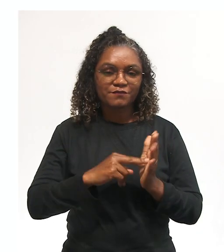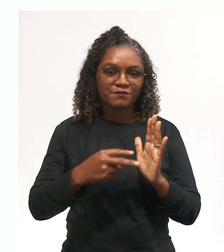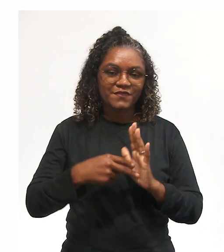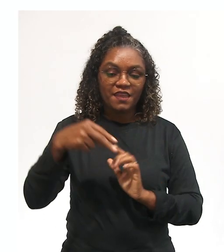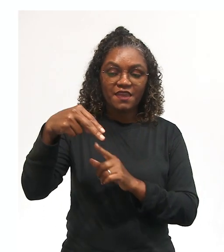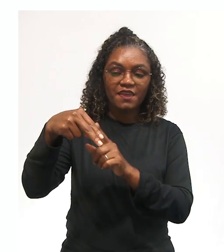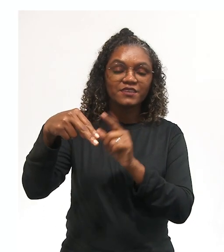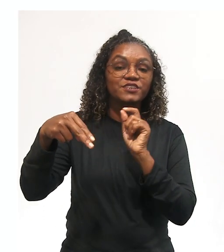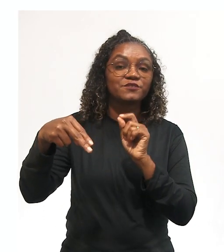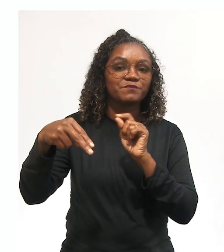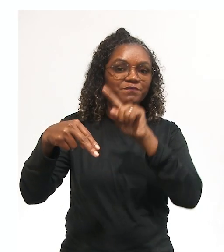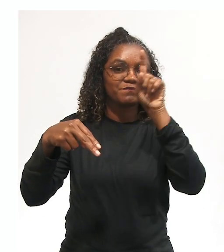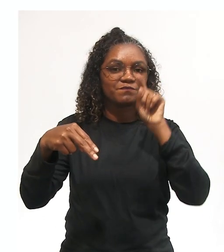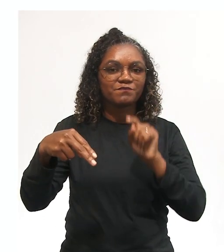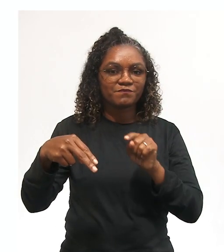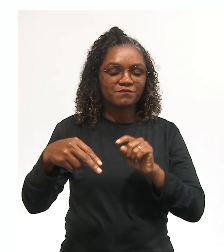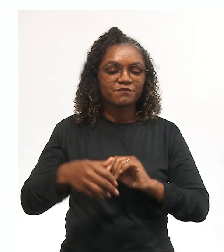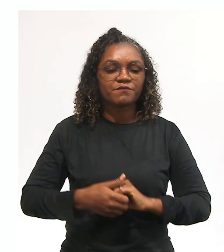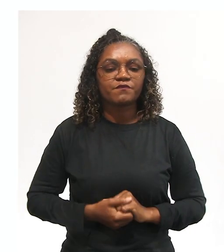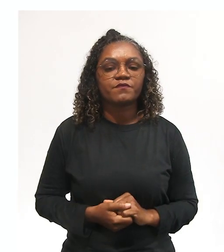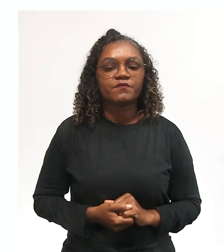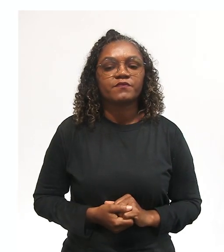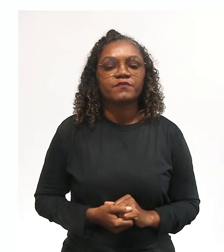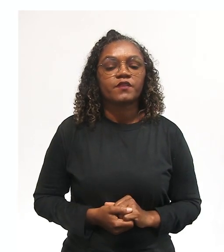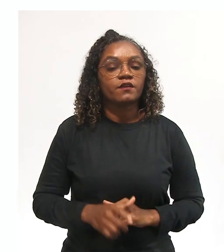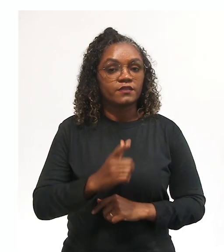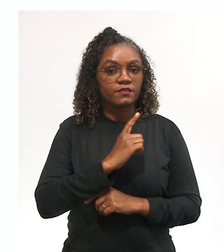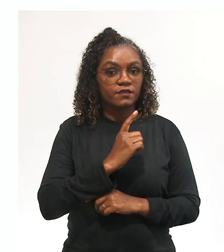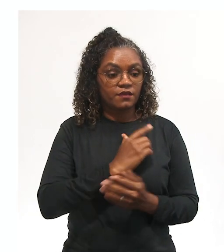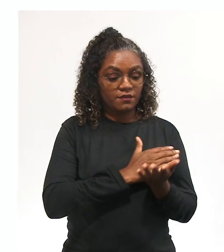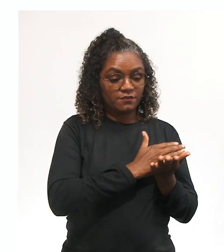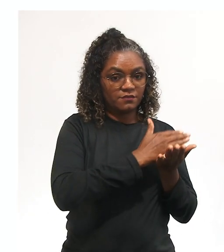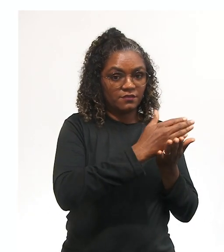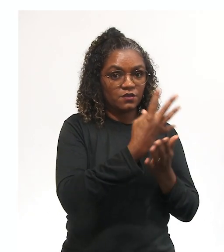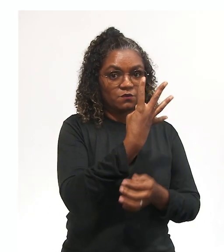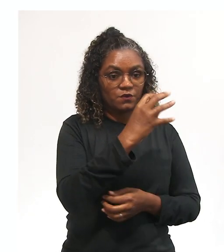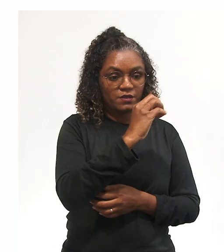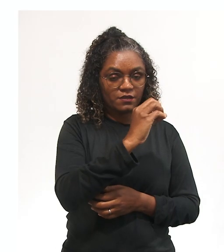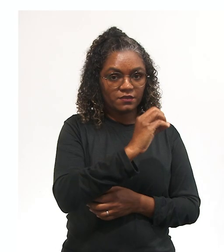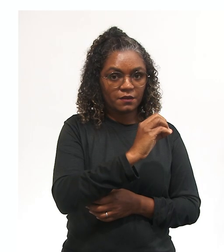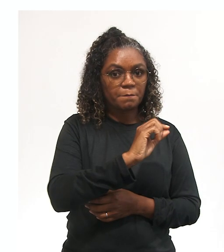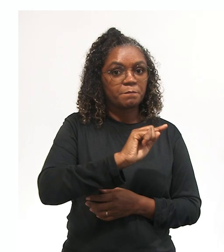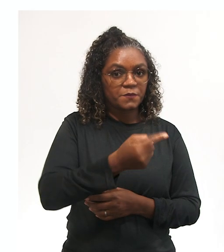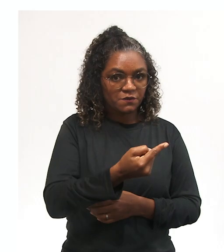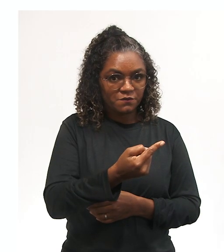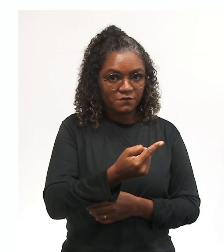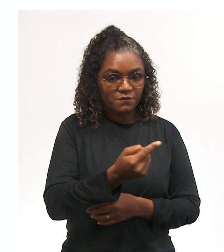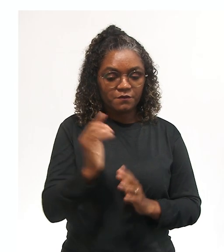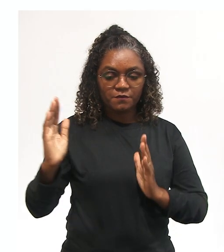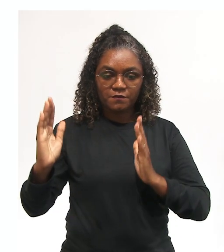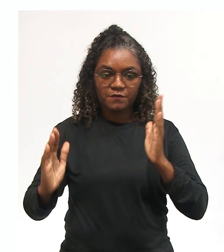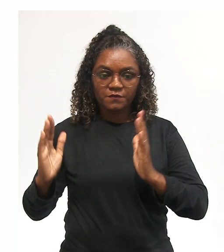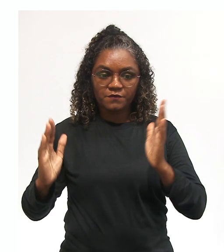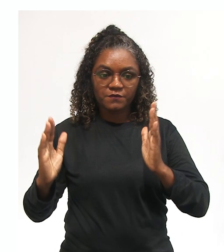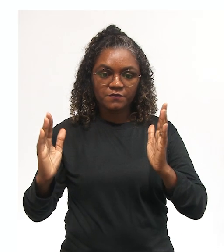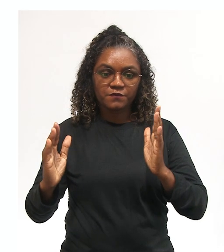lá. Capital, 40 mil. Taxa, 2% ao mês.